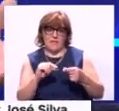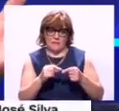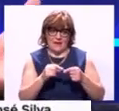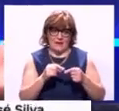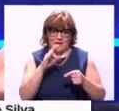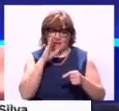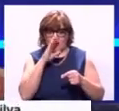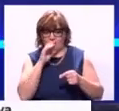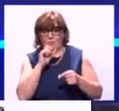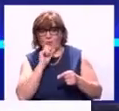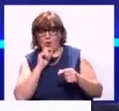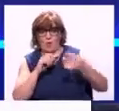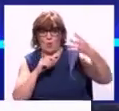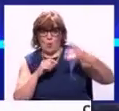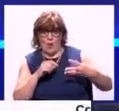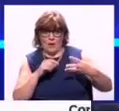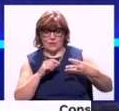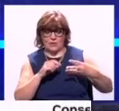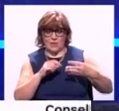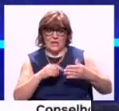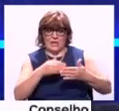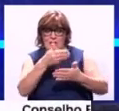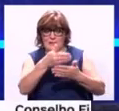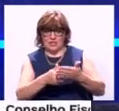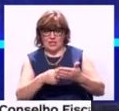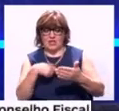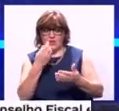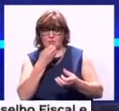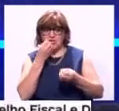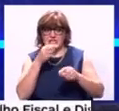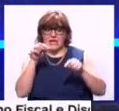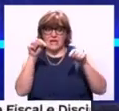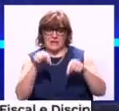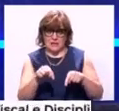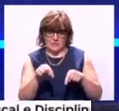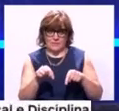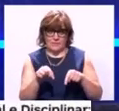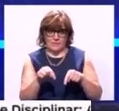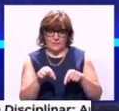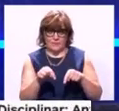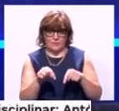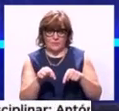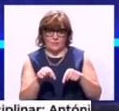for possível, às quatro listas. E depois deixar aqui